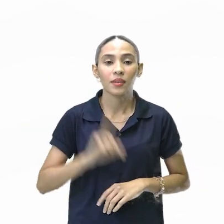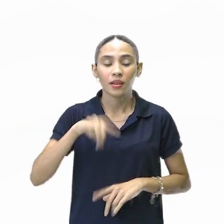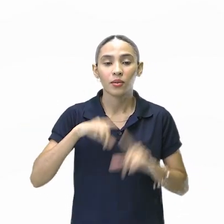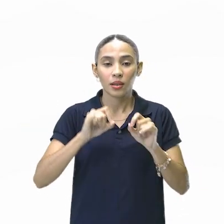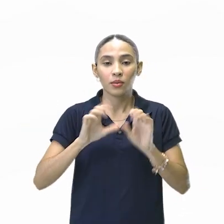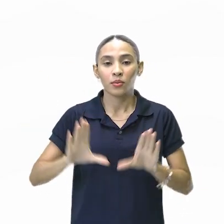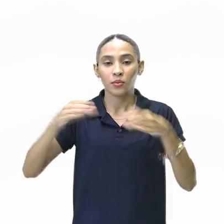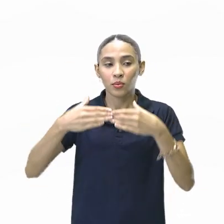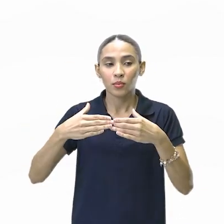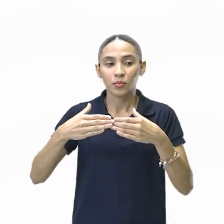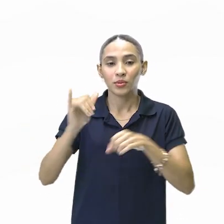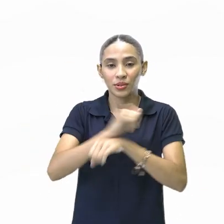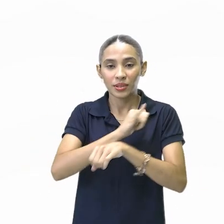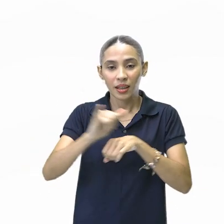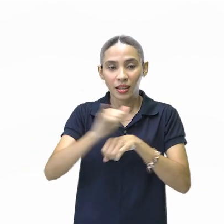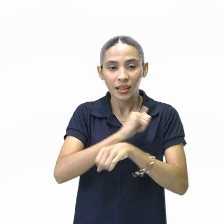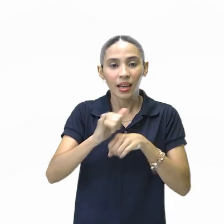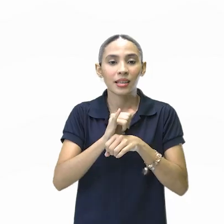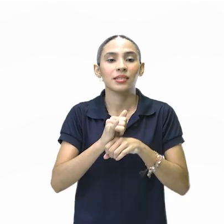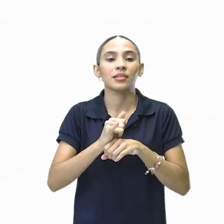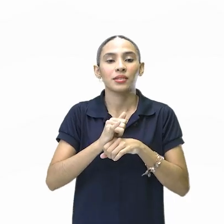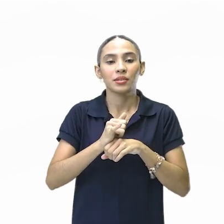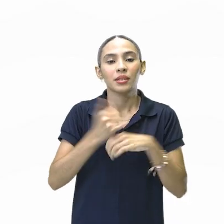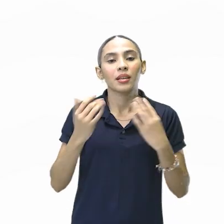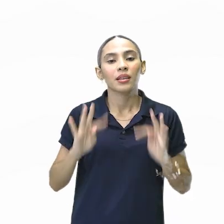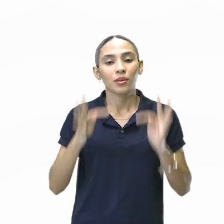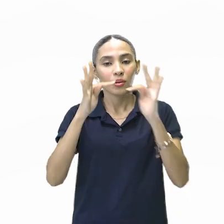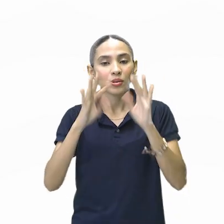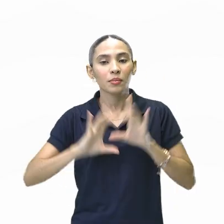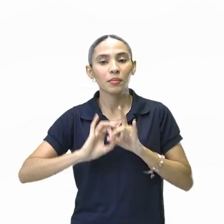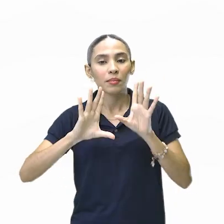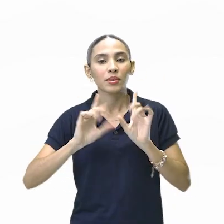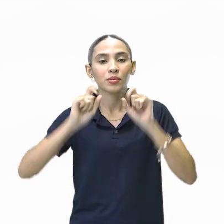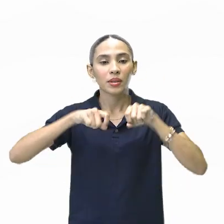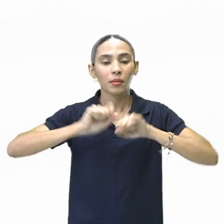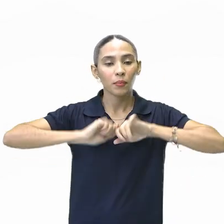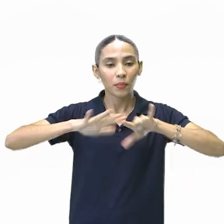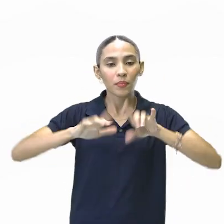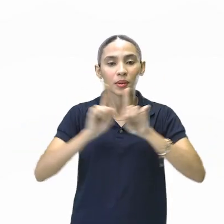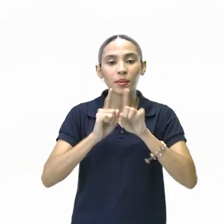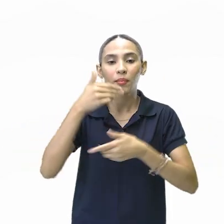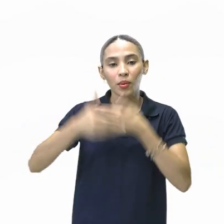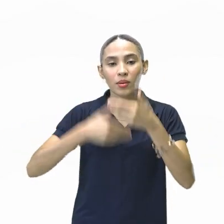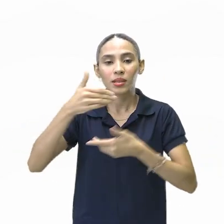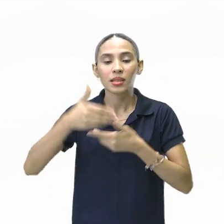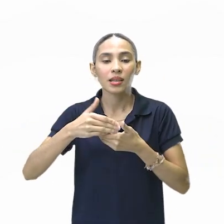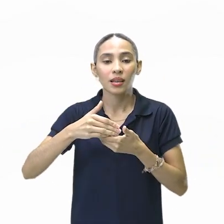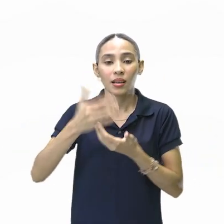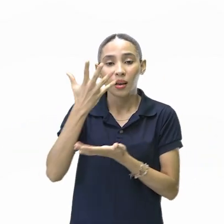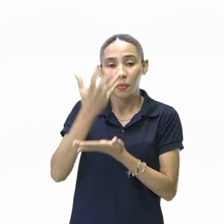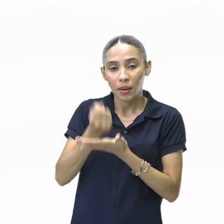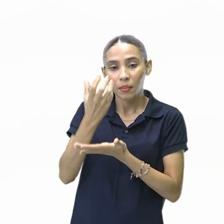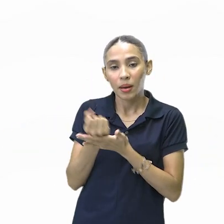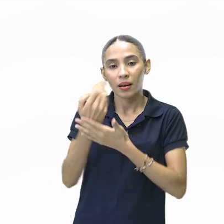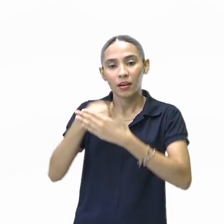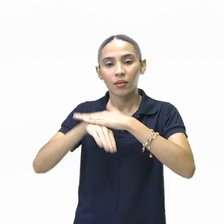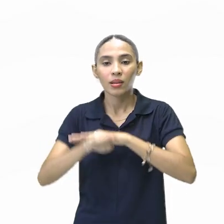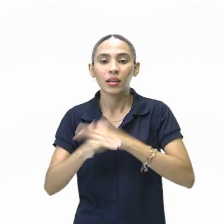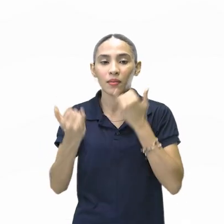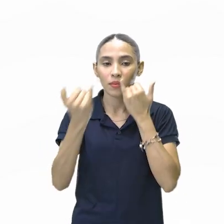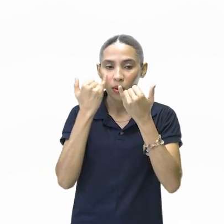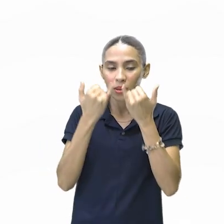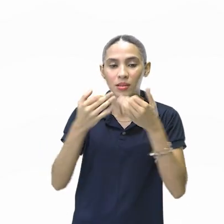conjunto de ferramentas e recursos tecnológicos que permitem transmitir, processar e armazenar informação de